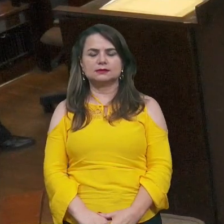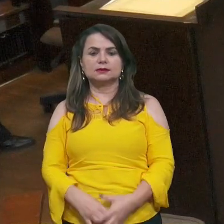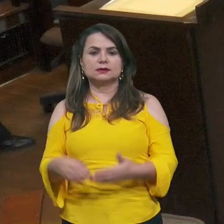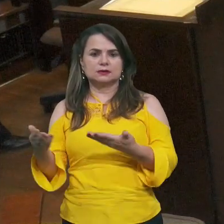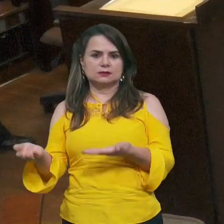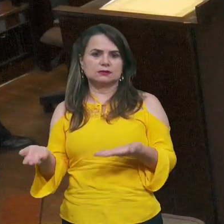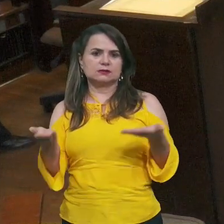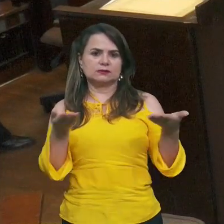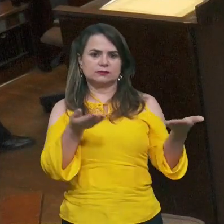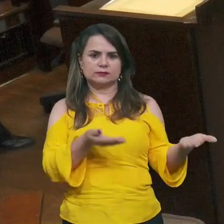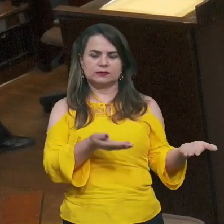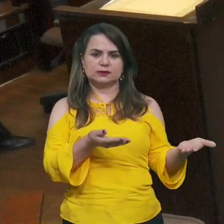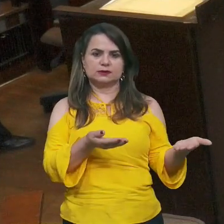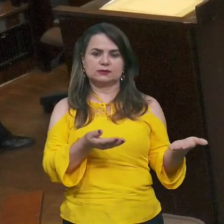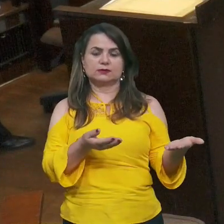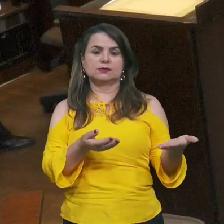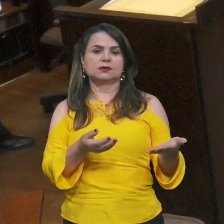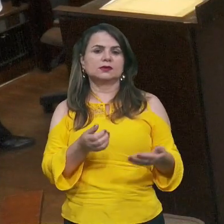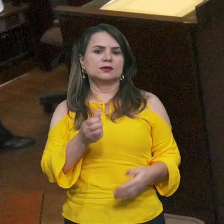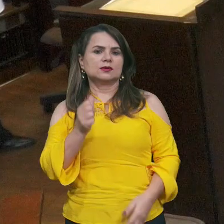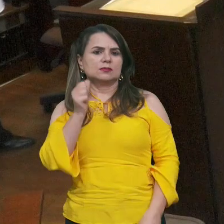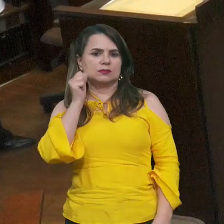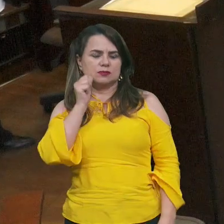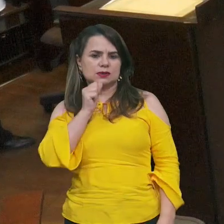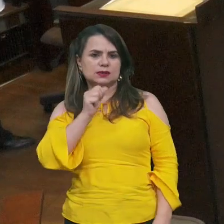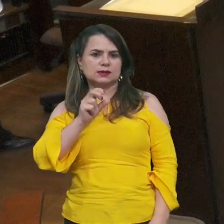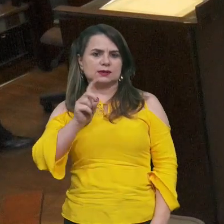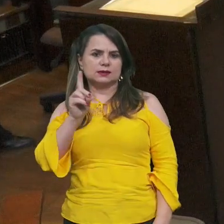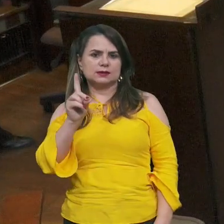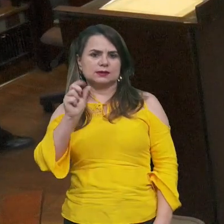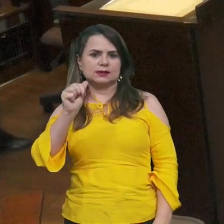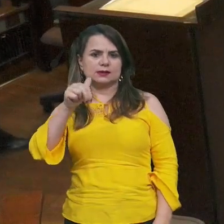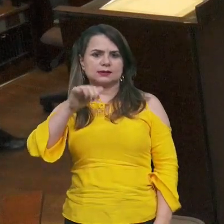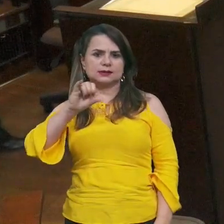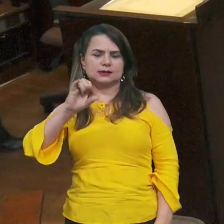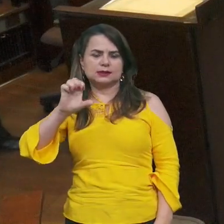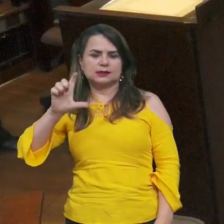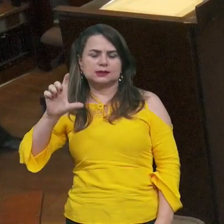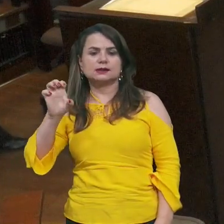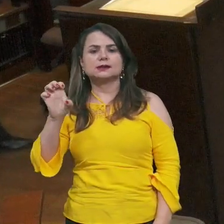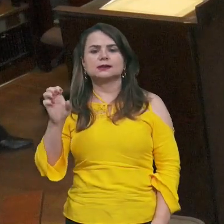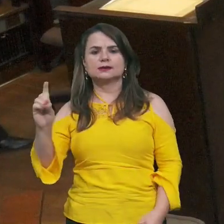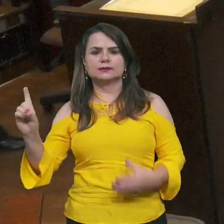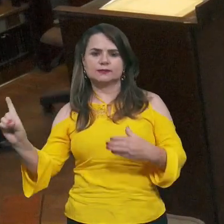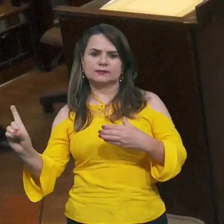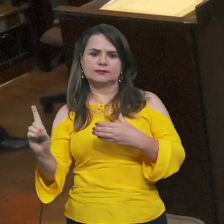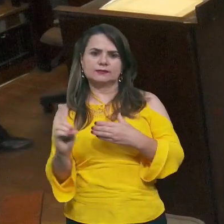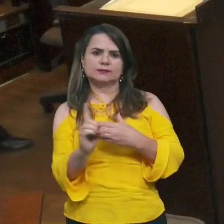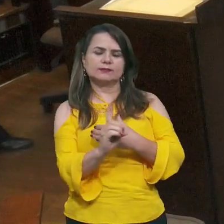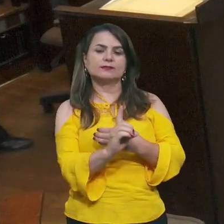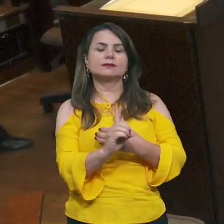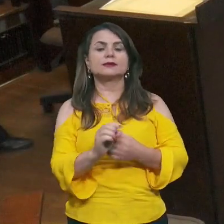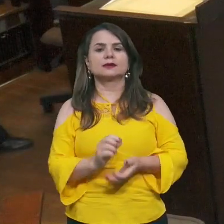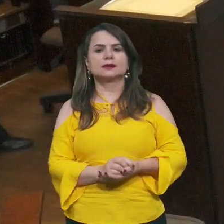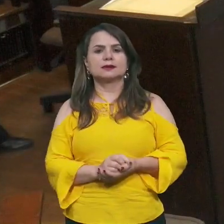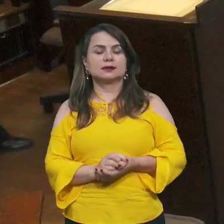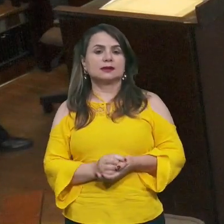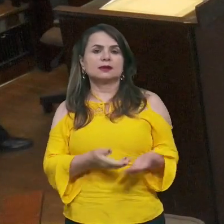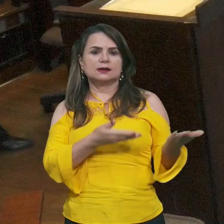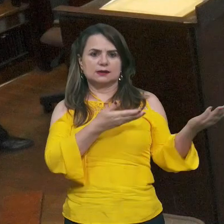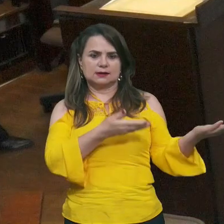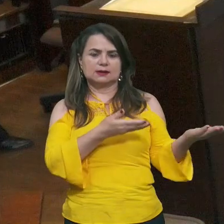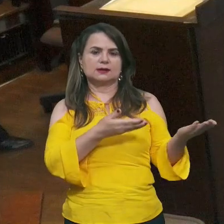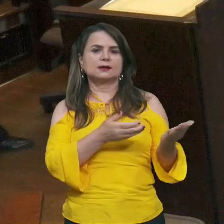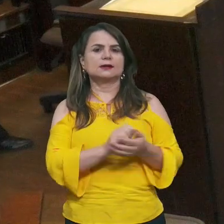Convido neste momento a senhora Daniele Avelar dos Santos para que se dirija ao centro do nosso plenário. Daniele Avelar dos Santos